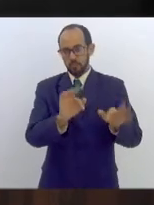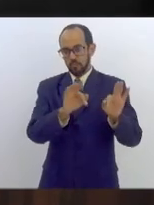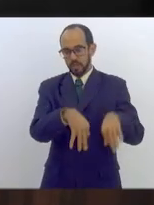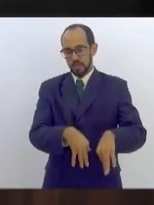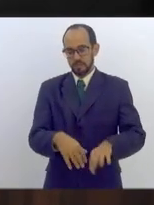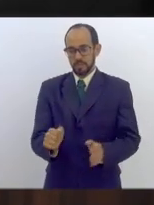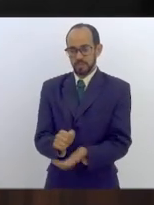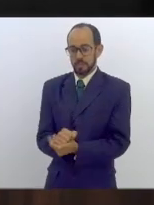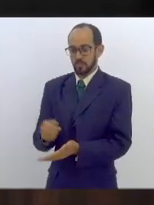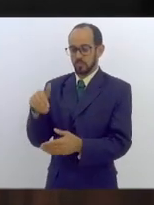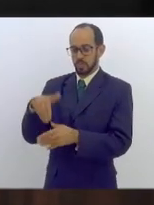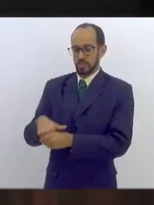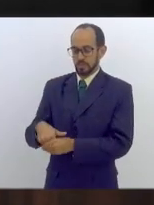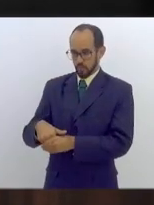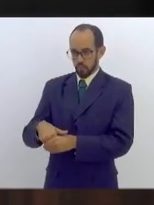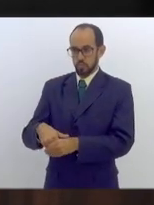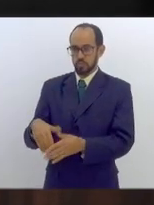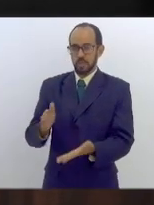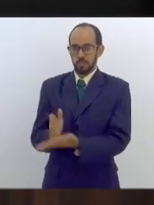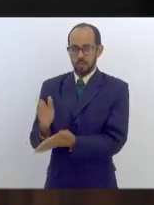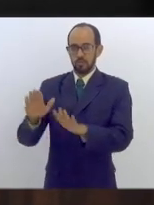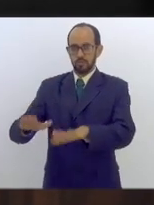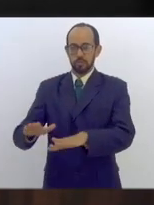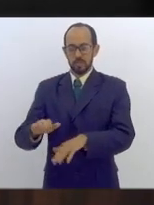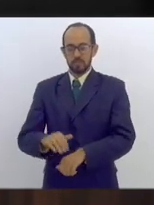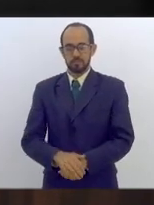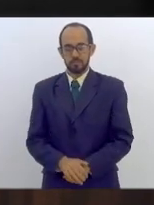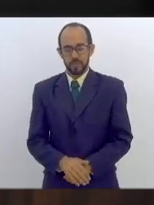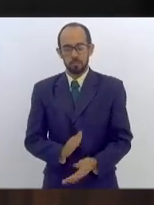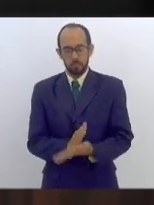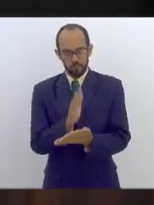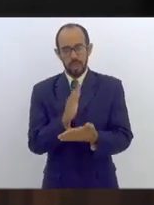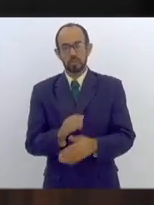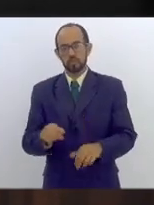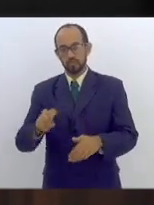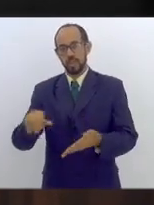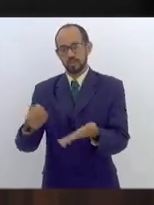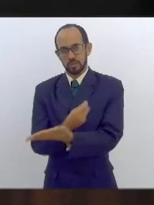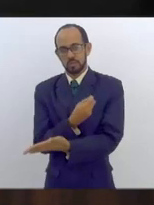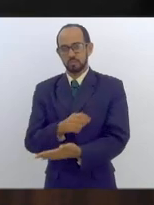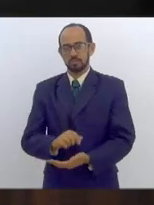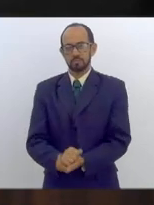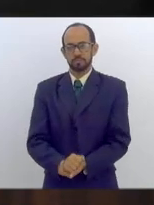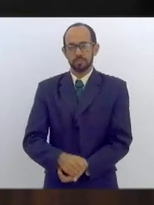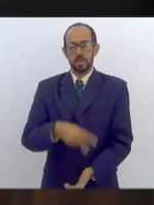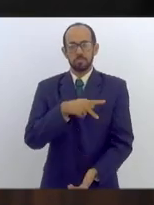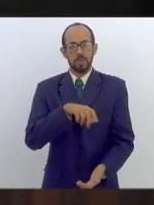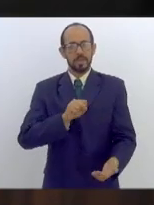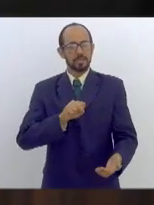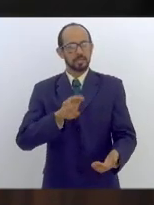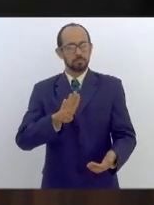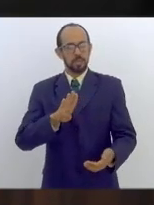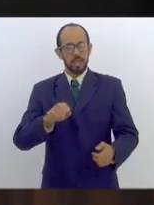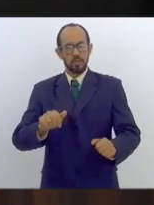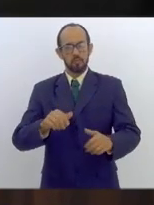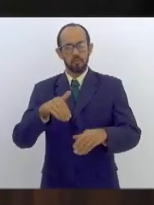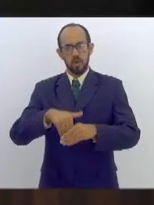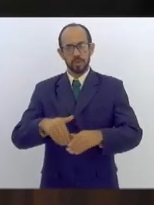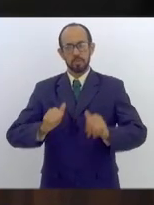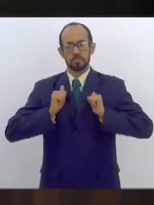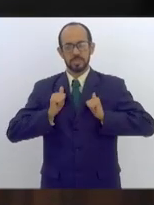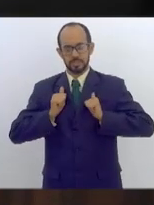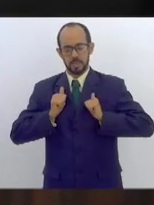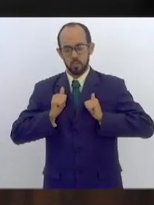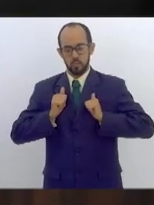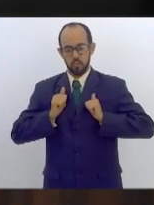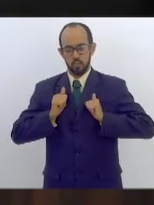encerrada a discussão e votação, os senhores que aprovam, permaneçam como estão, aprovado, vai à promulgação. PSB vota abstenção desse projeto.